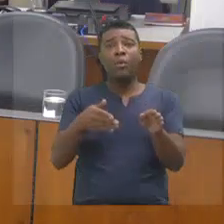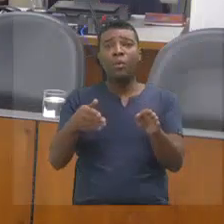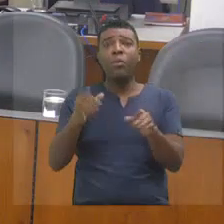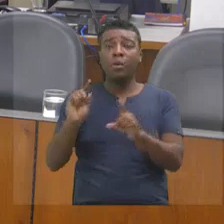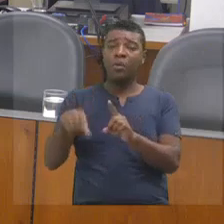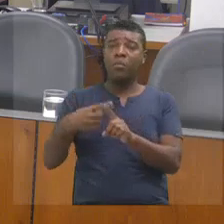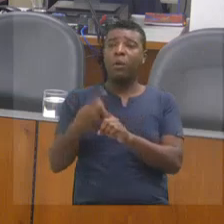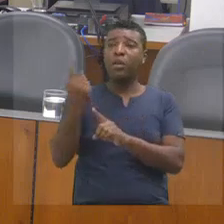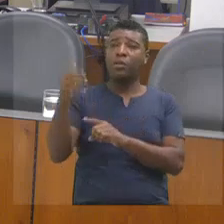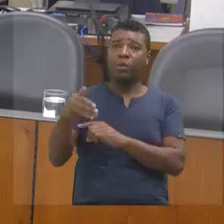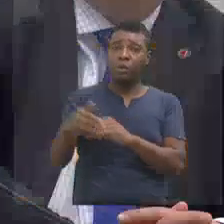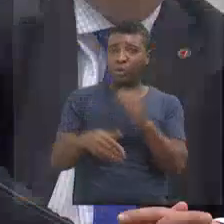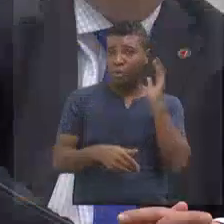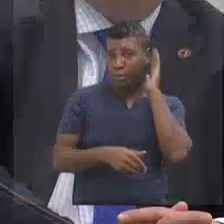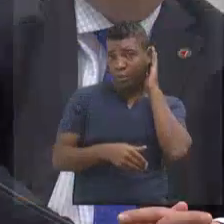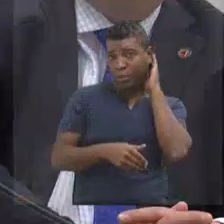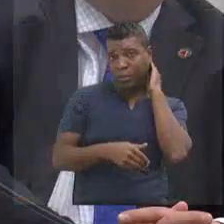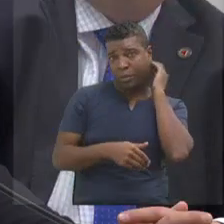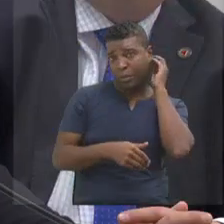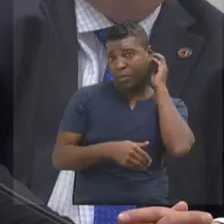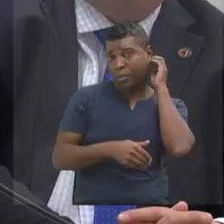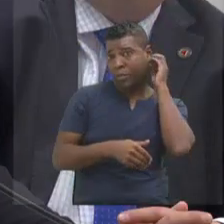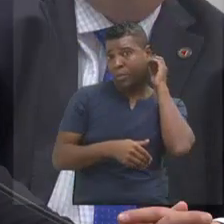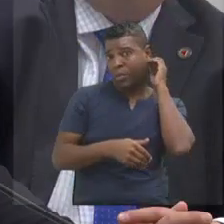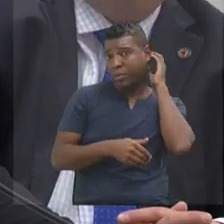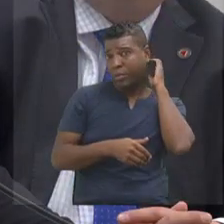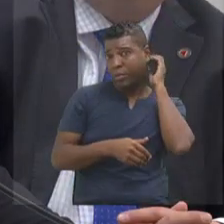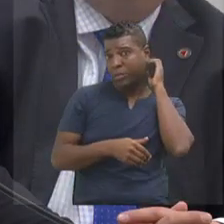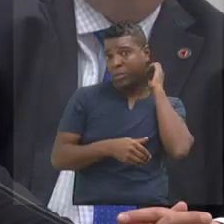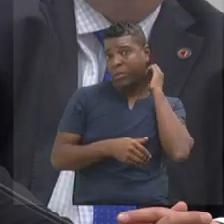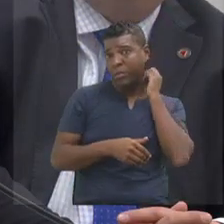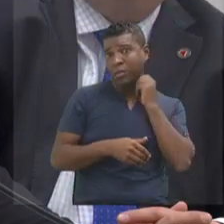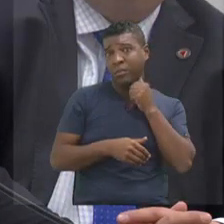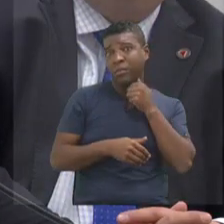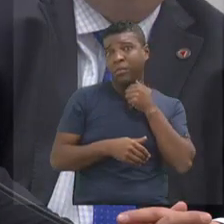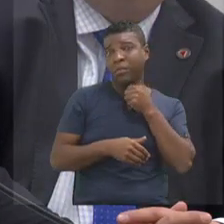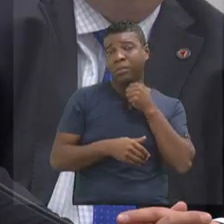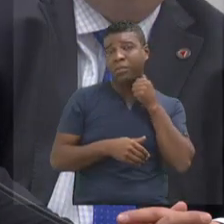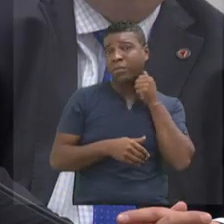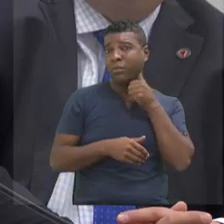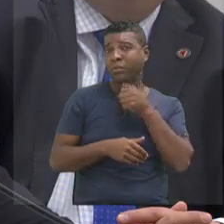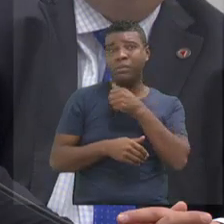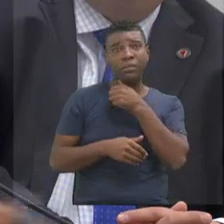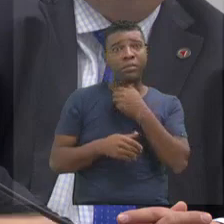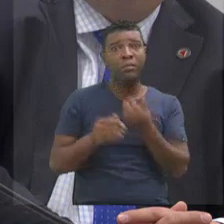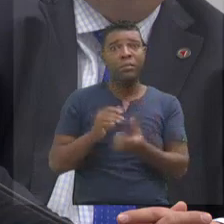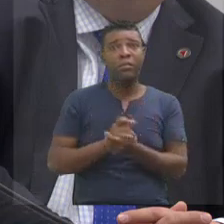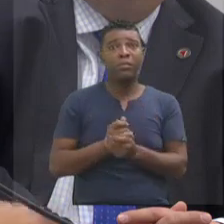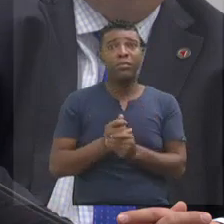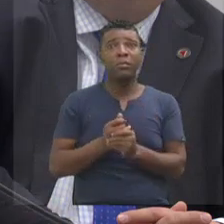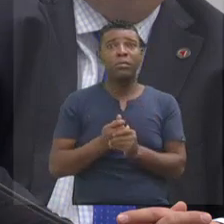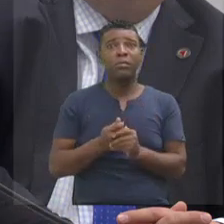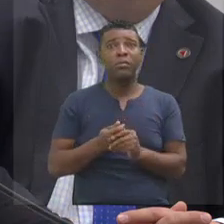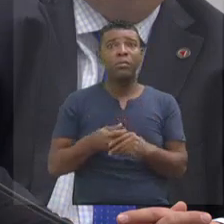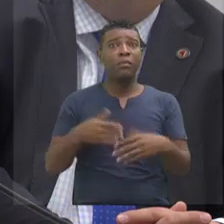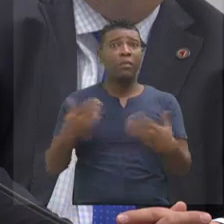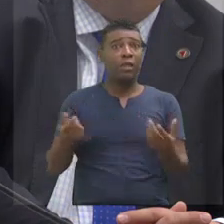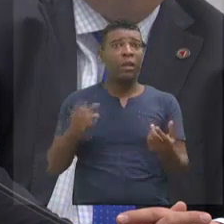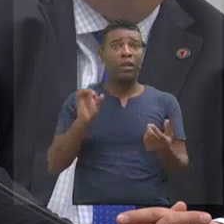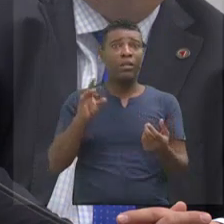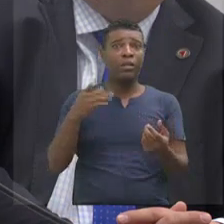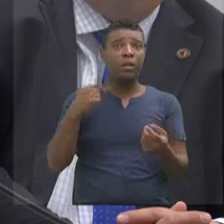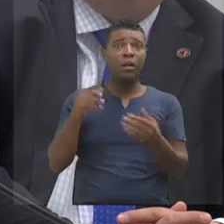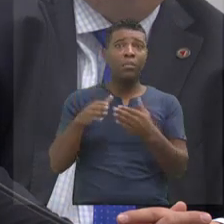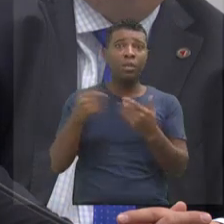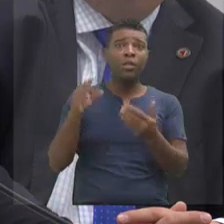menos eu gostaria que o meu tempo fosse idêntico aos demais outros tiveram 10 minutos é só